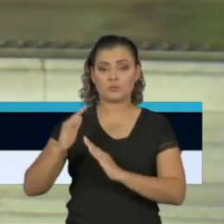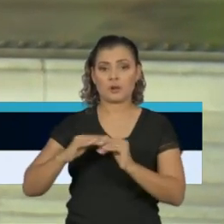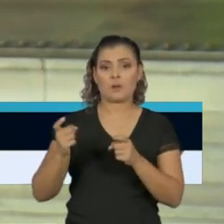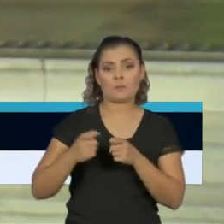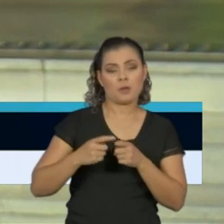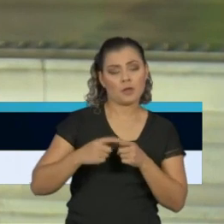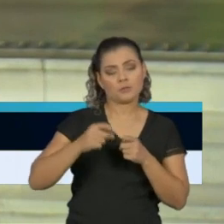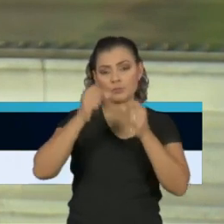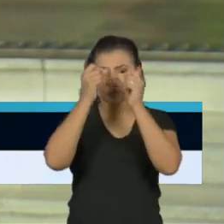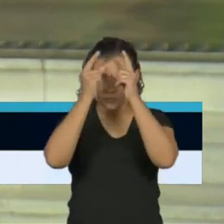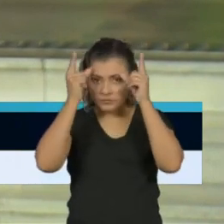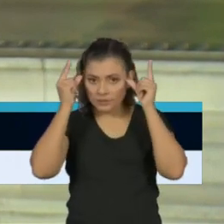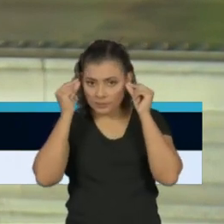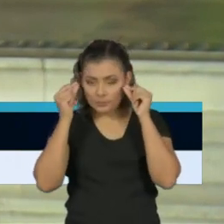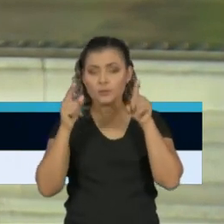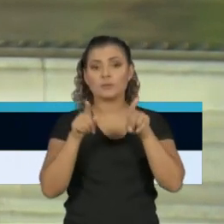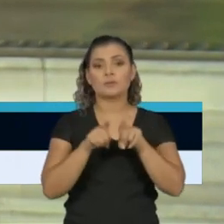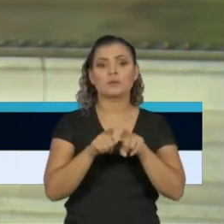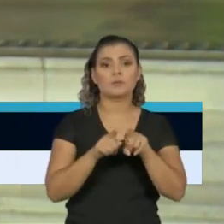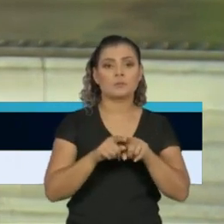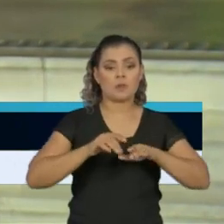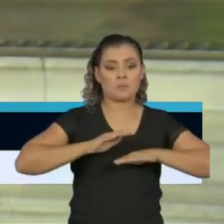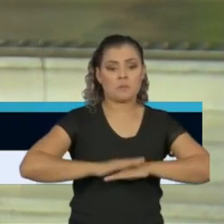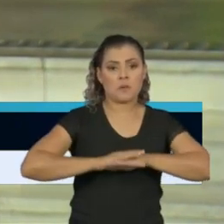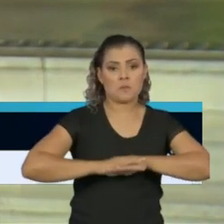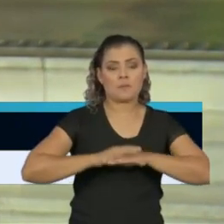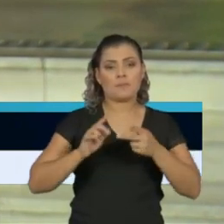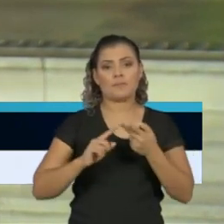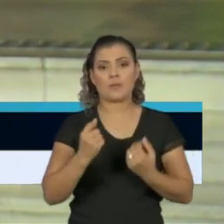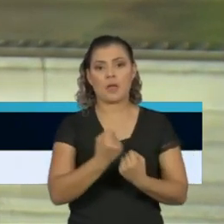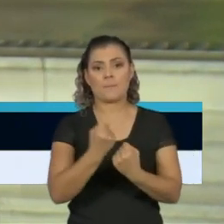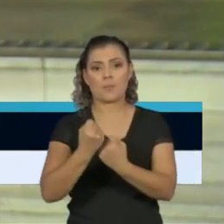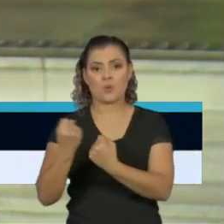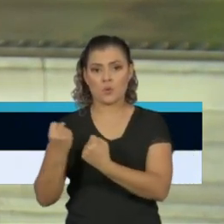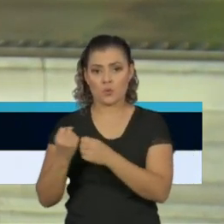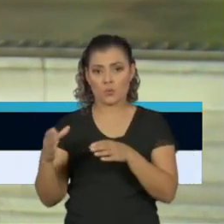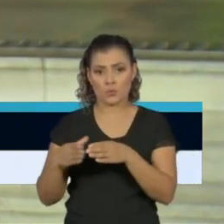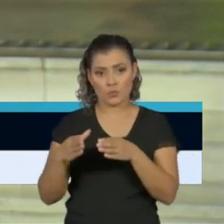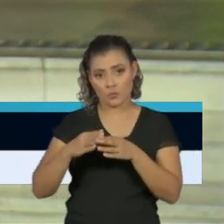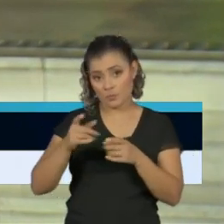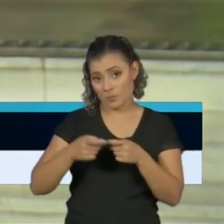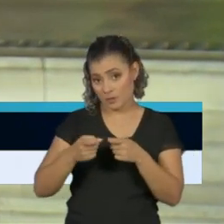médicos, enfermeiros, paramédicos e auxiliares.